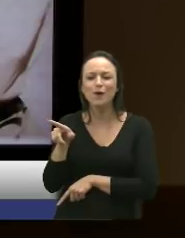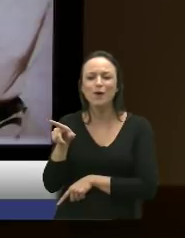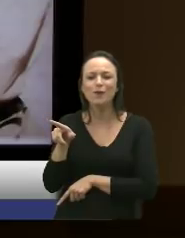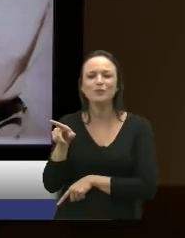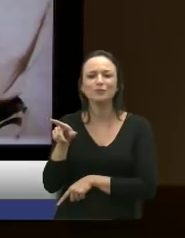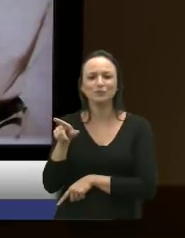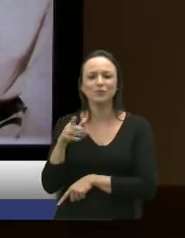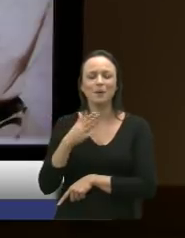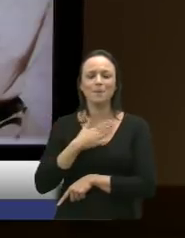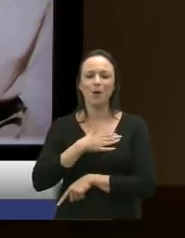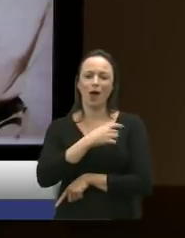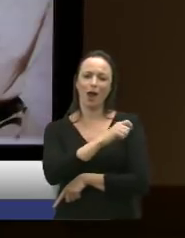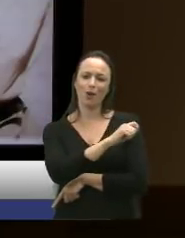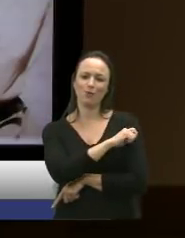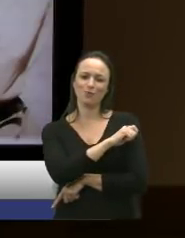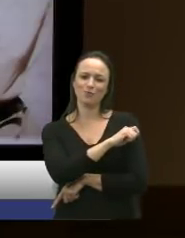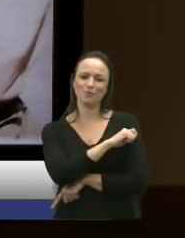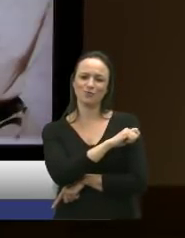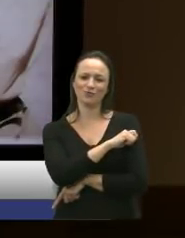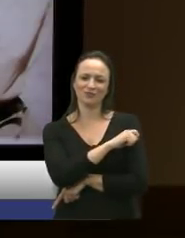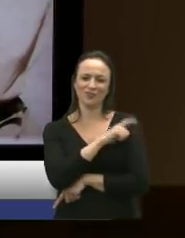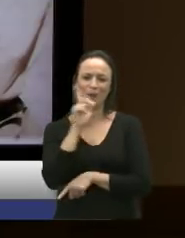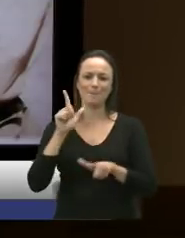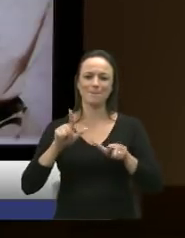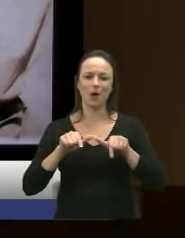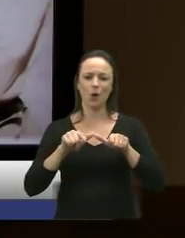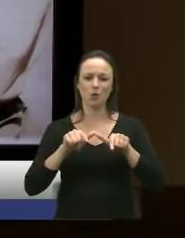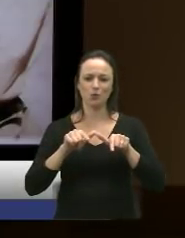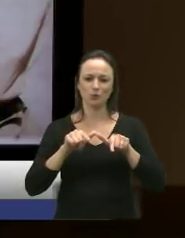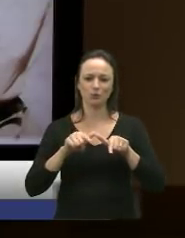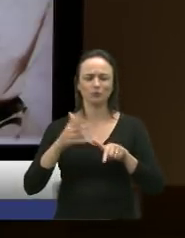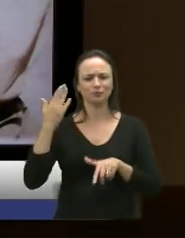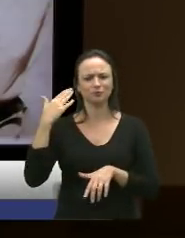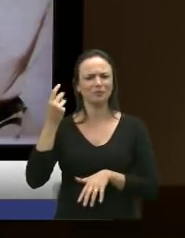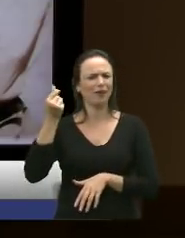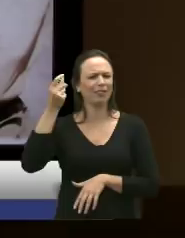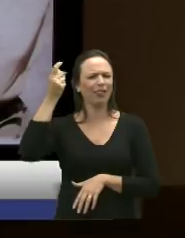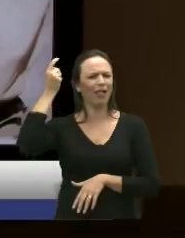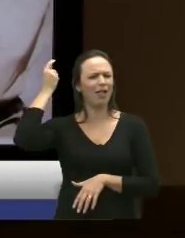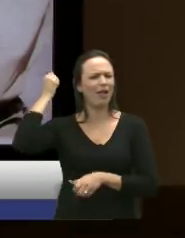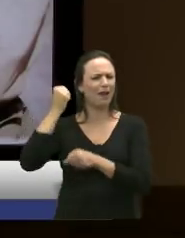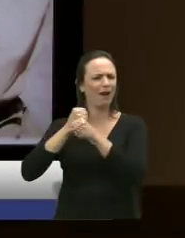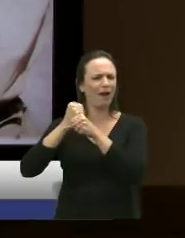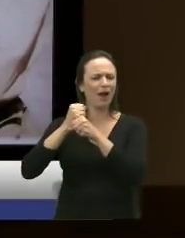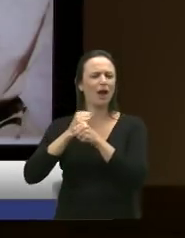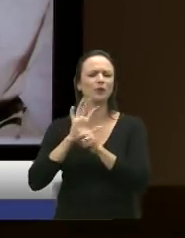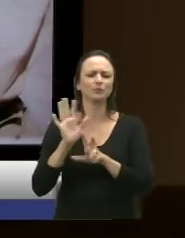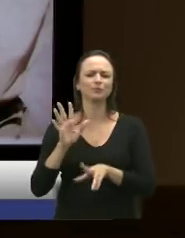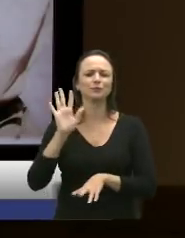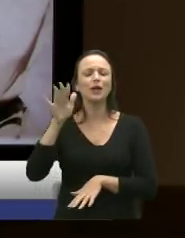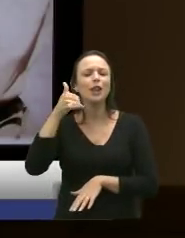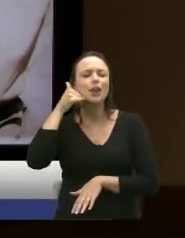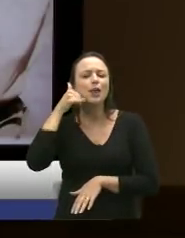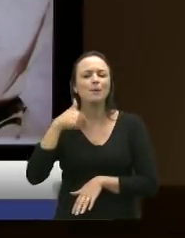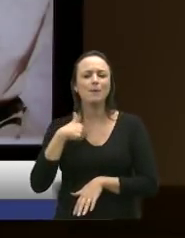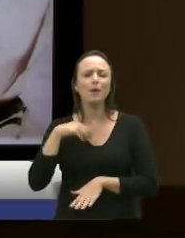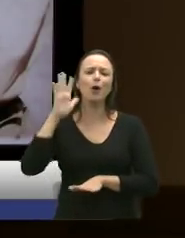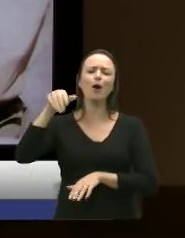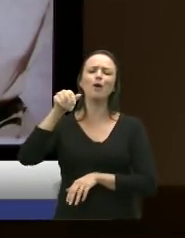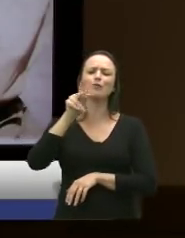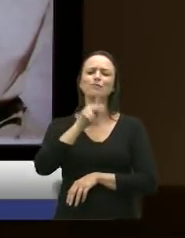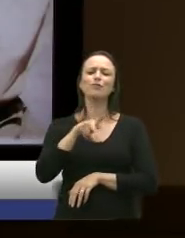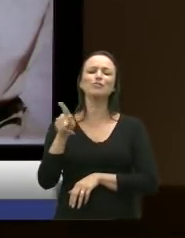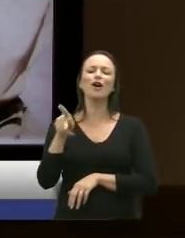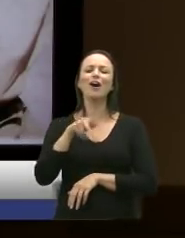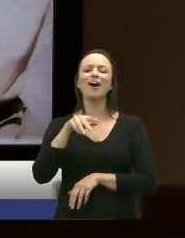Foi meu aluno em Bauru. Certo dia ele me liga, já não era mais meu aluno, fazia anos. Professor! É legal como